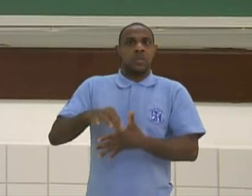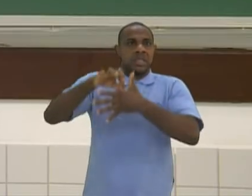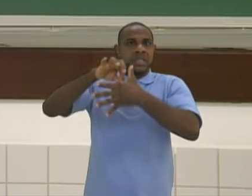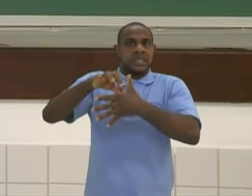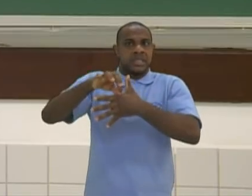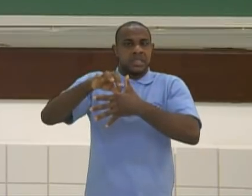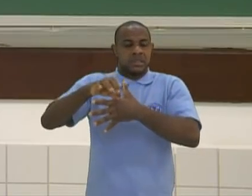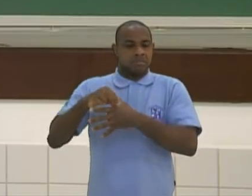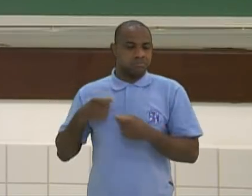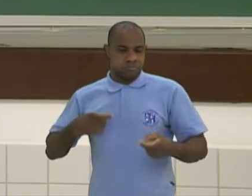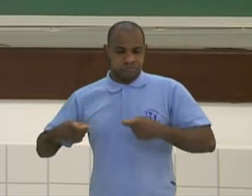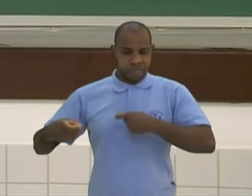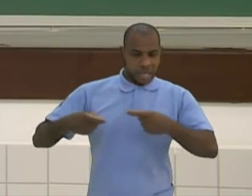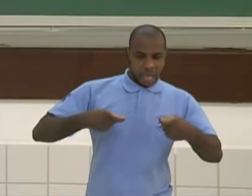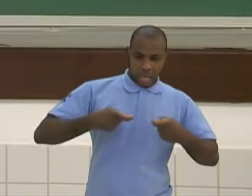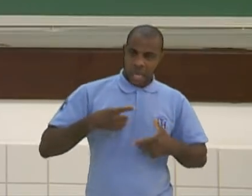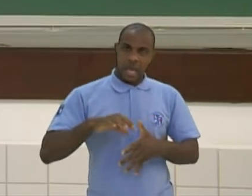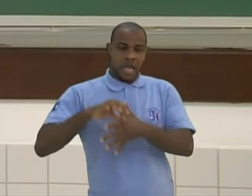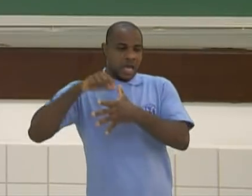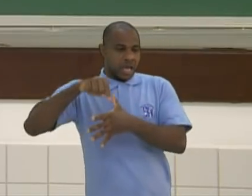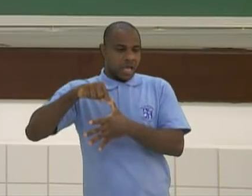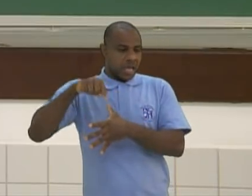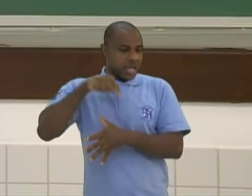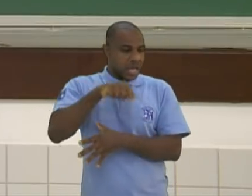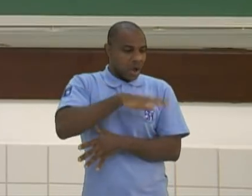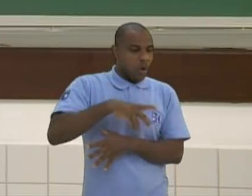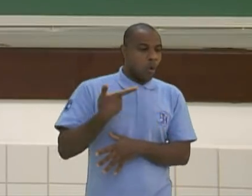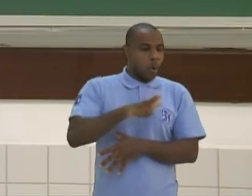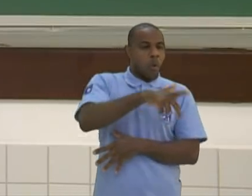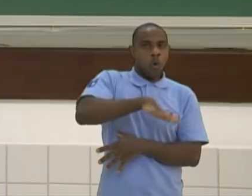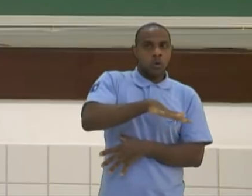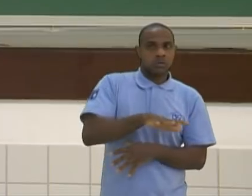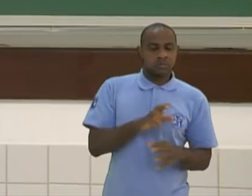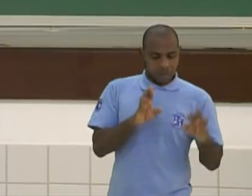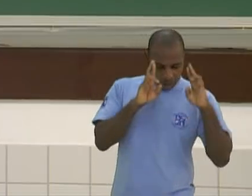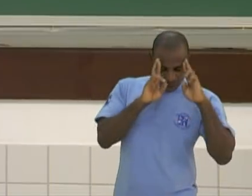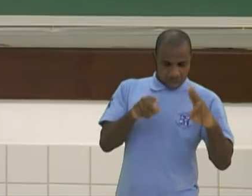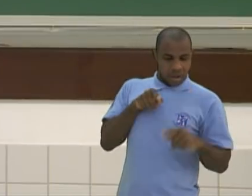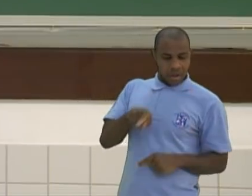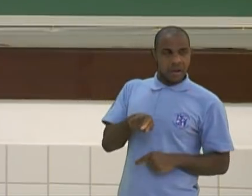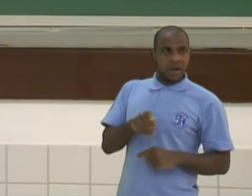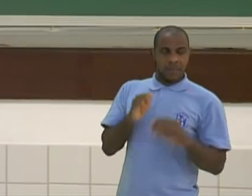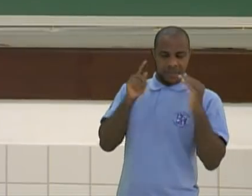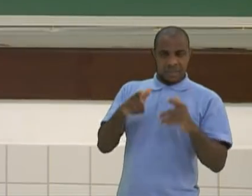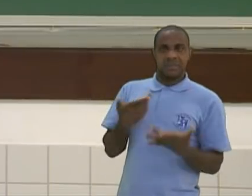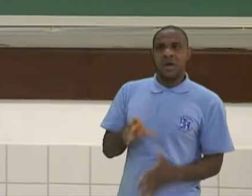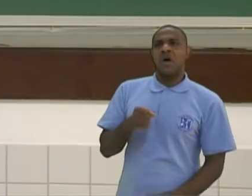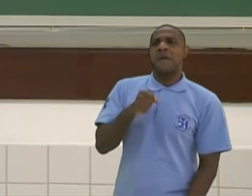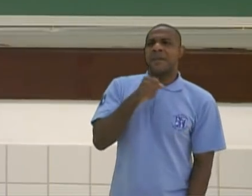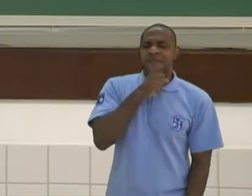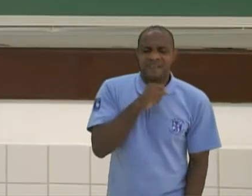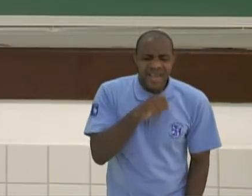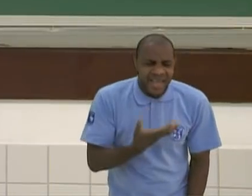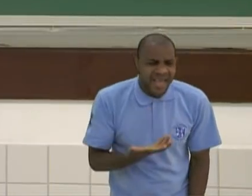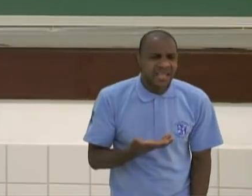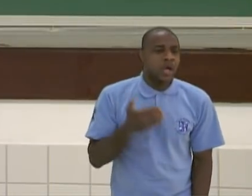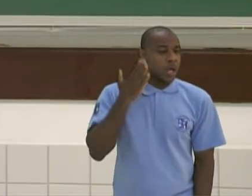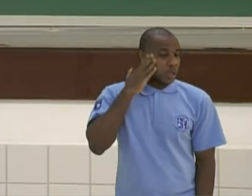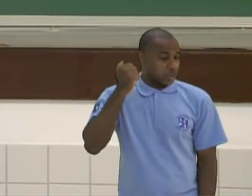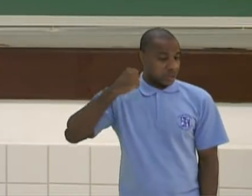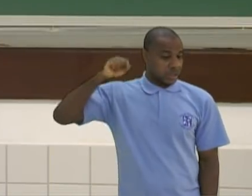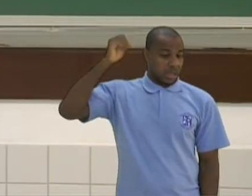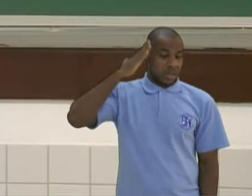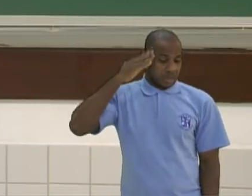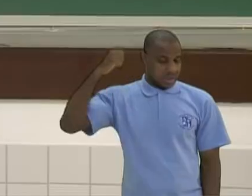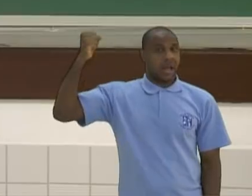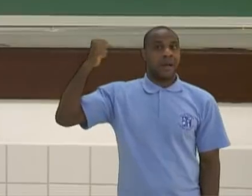guerreiro, os outros guerreiros deviam fidelidade. Normalmente era um chefe guerreiro mais velho, ou considerado muito sábio, que os outros